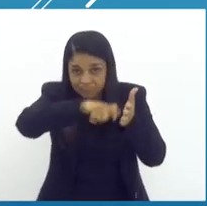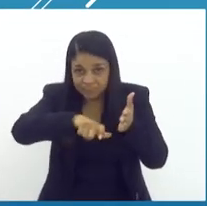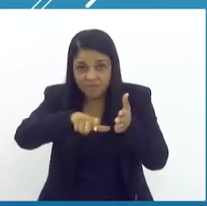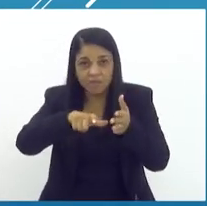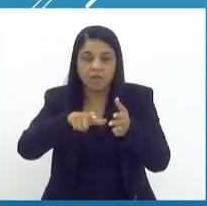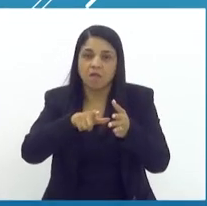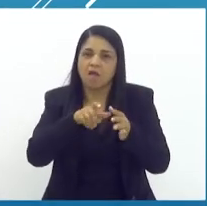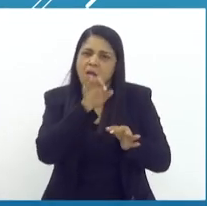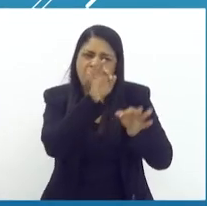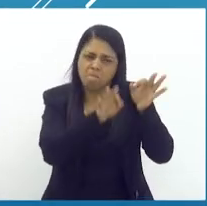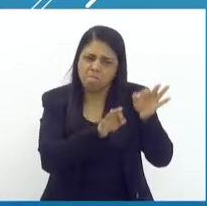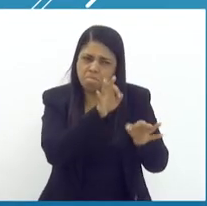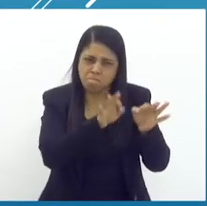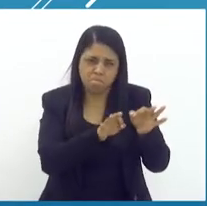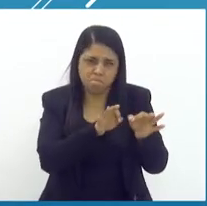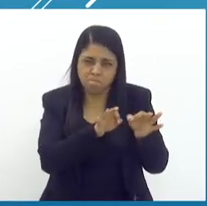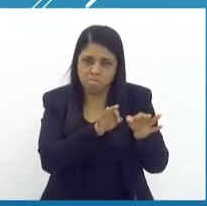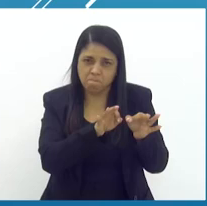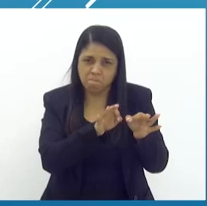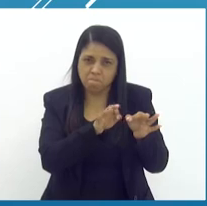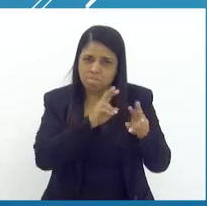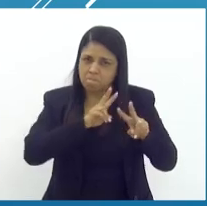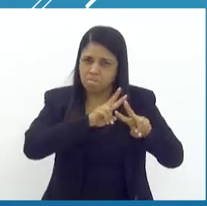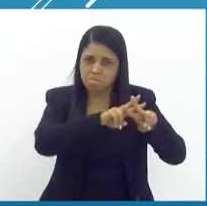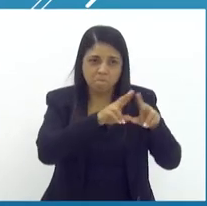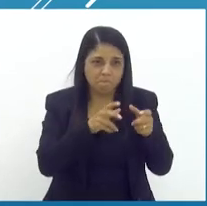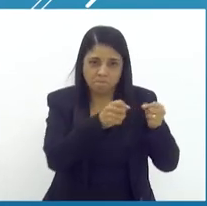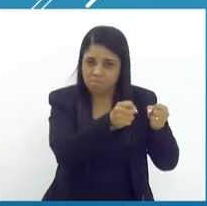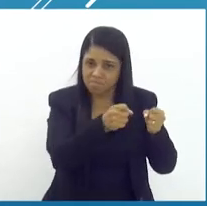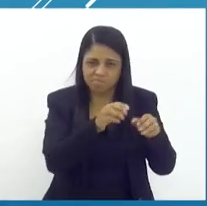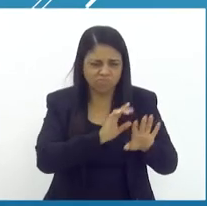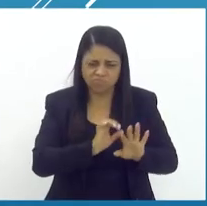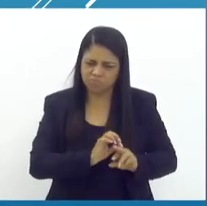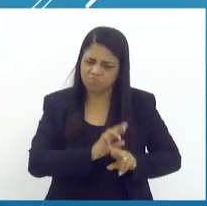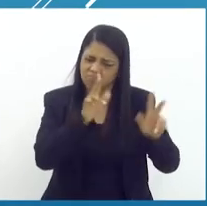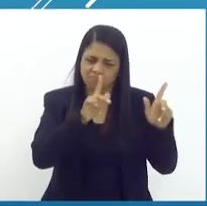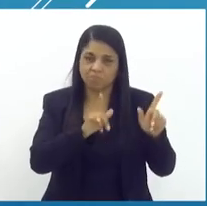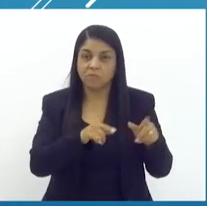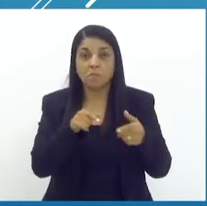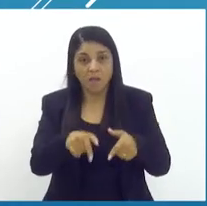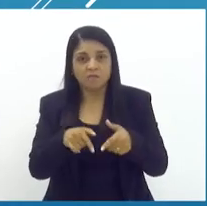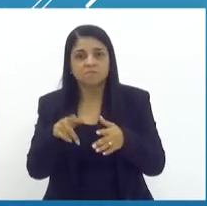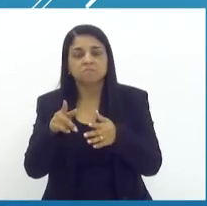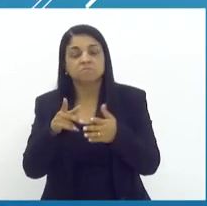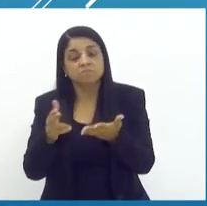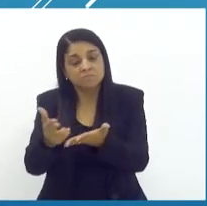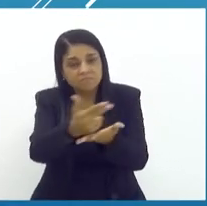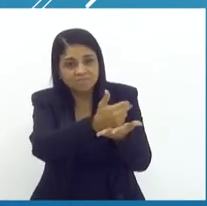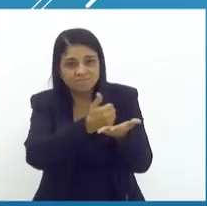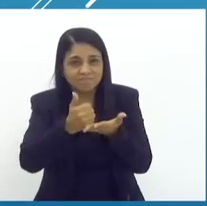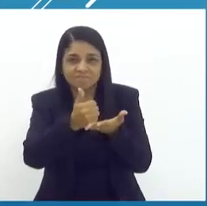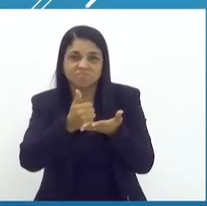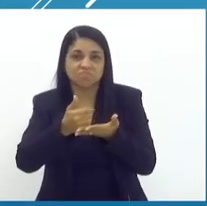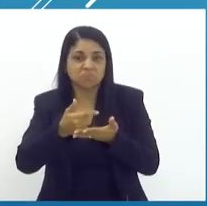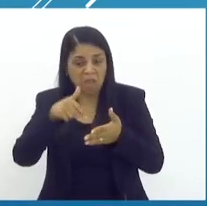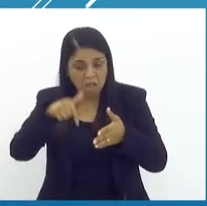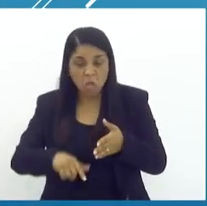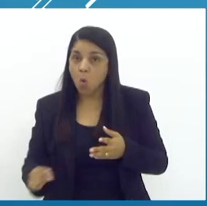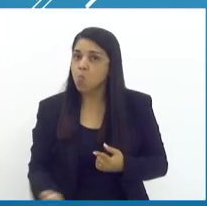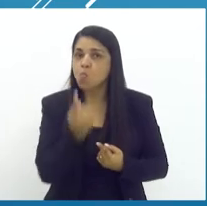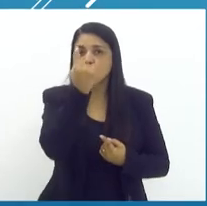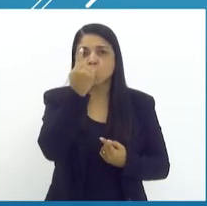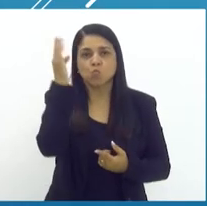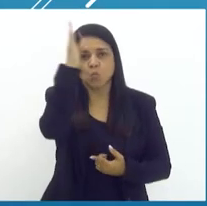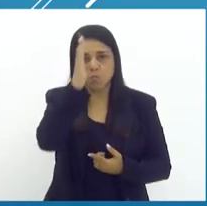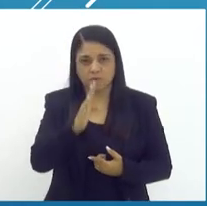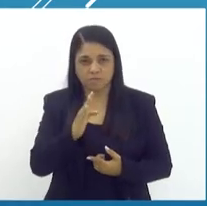penal não tem direito não mas a tributária tem nenhum país que compõem o CD tem esse absurdo essa anomalia o Brasil